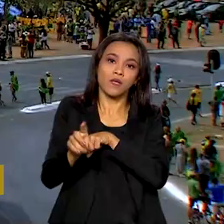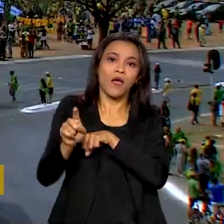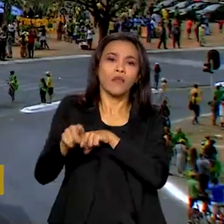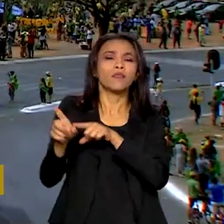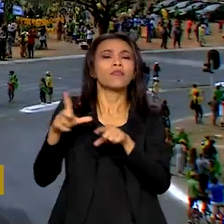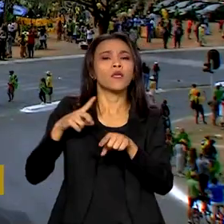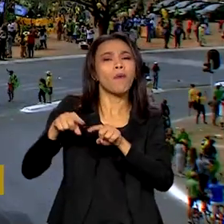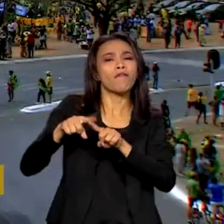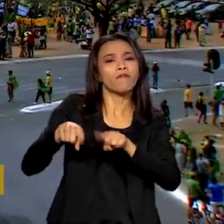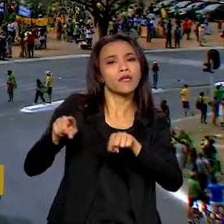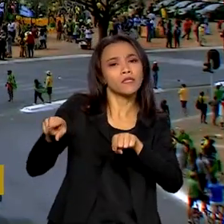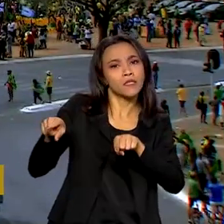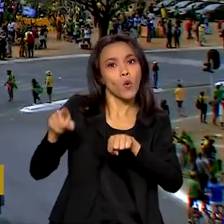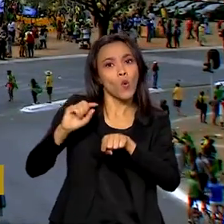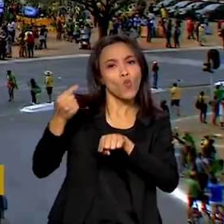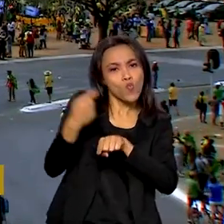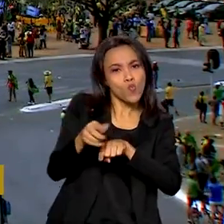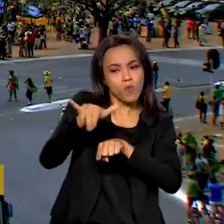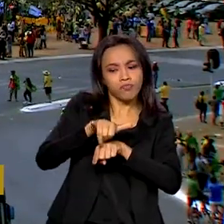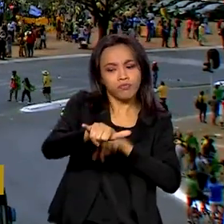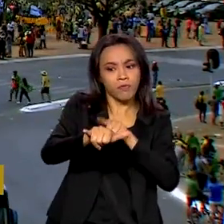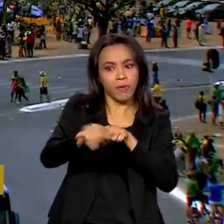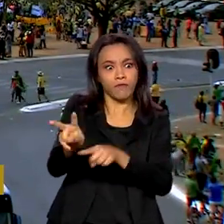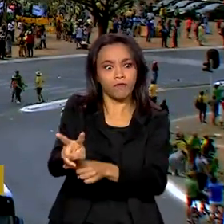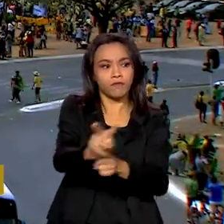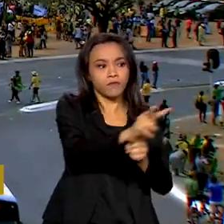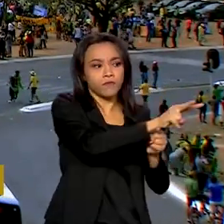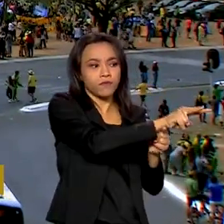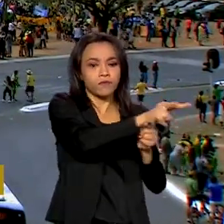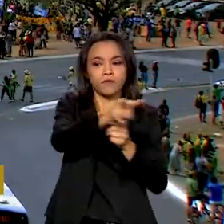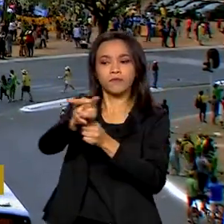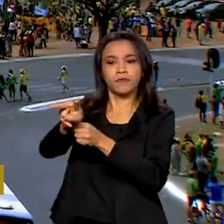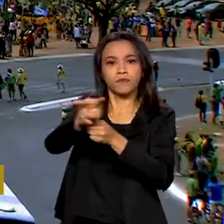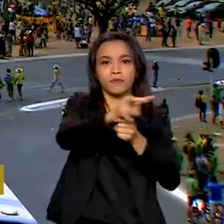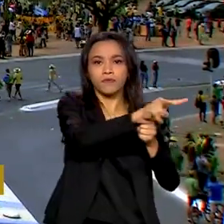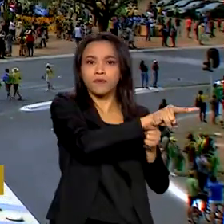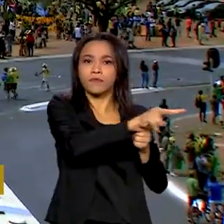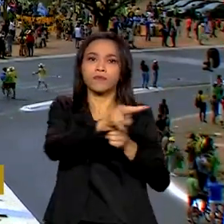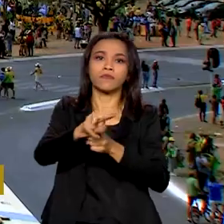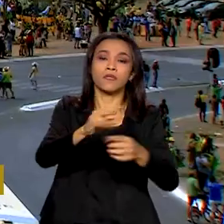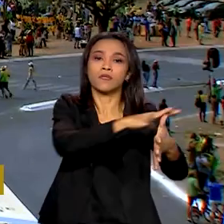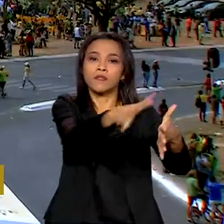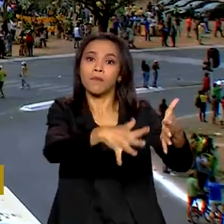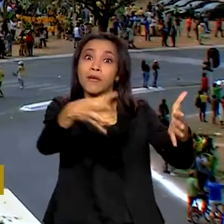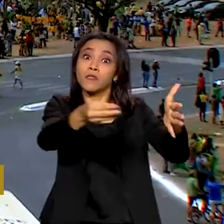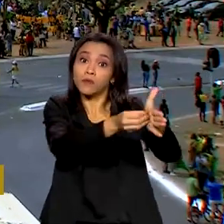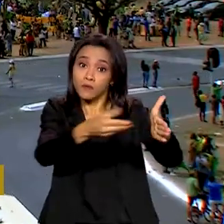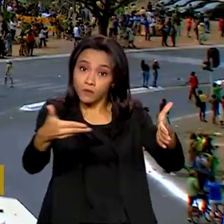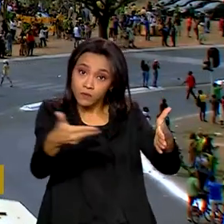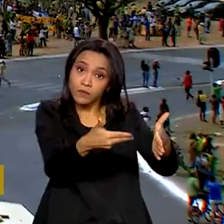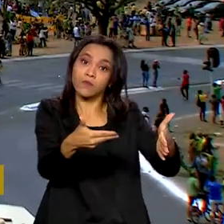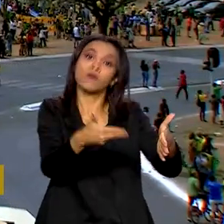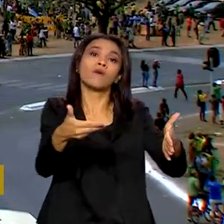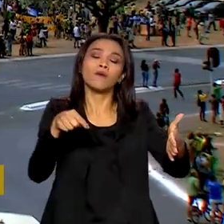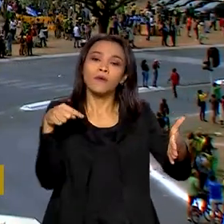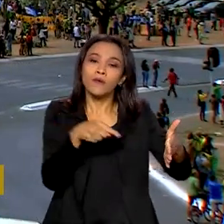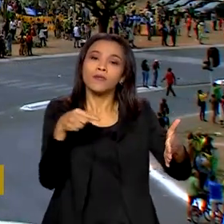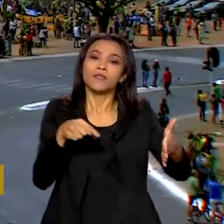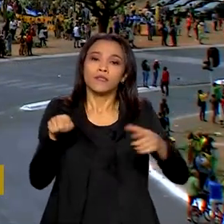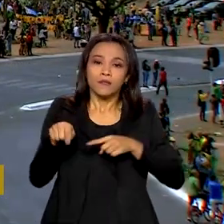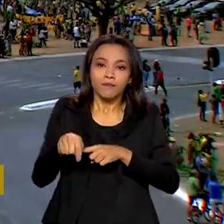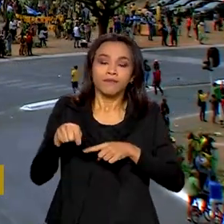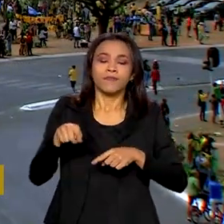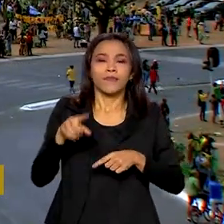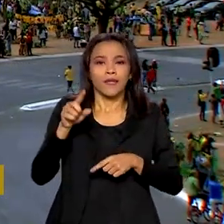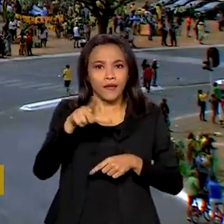dessa aeronave para vigilância, é uma aeronave importantíssima na vigilância da Amazônia, no então criado sistema de vigilância da Amazônia, o CIVAM,